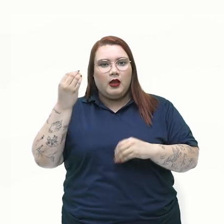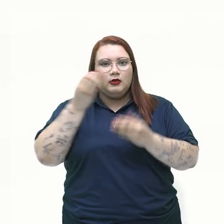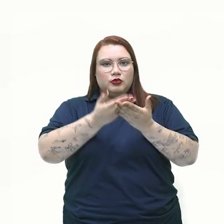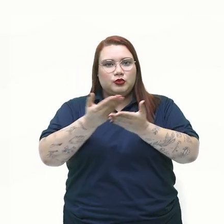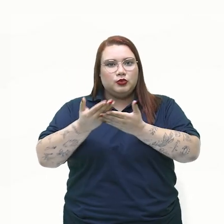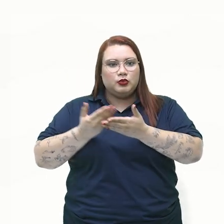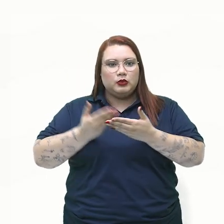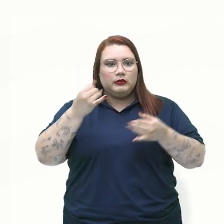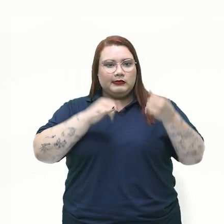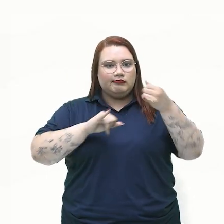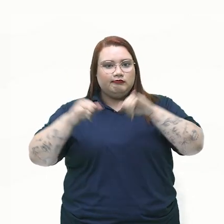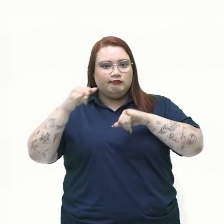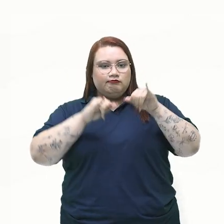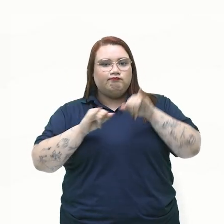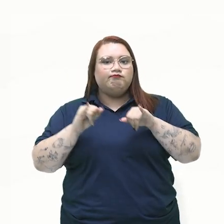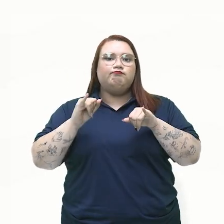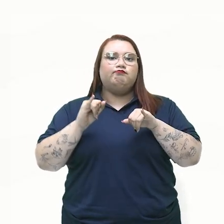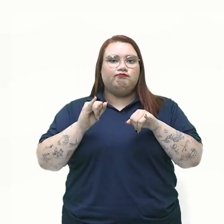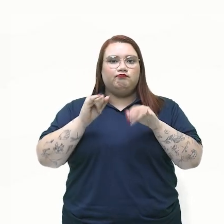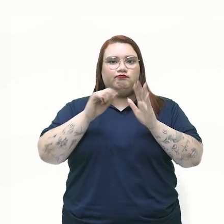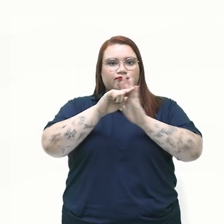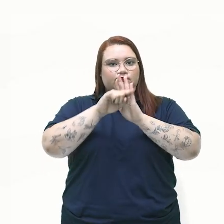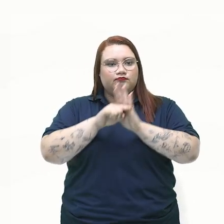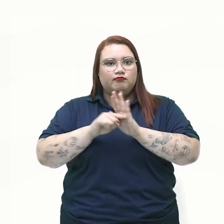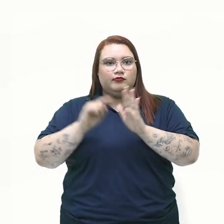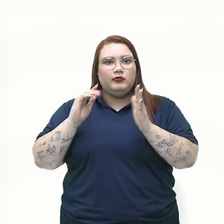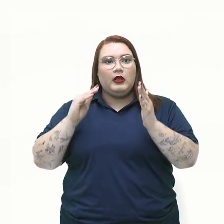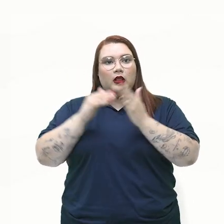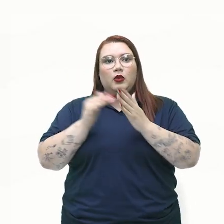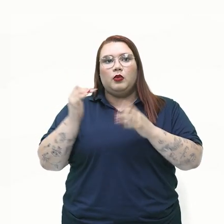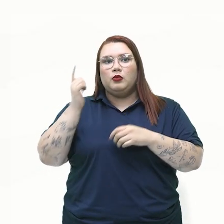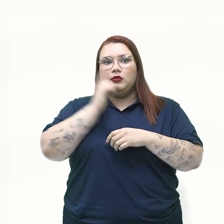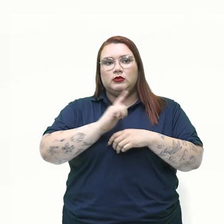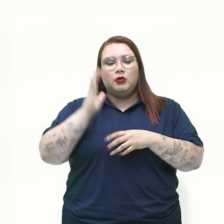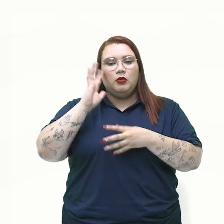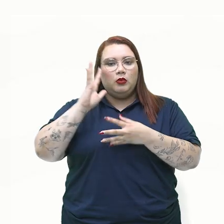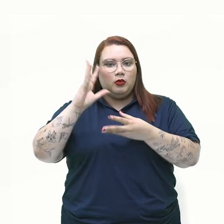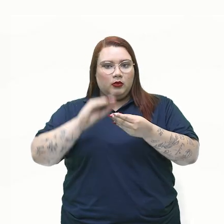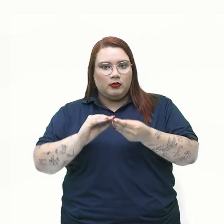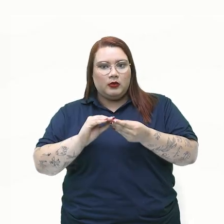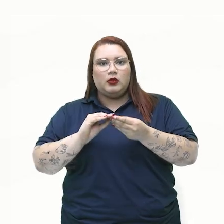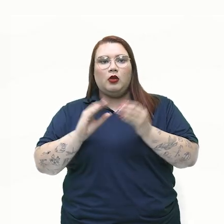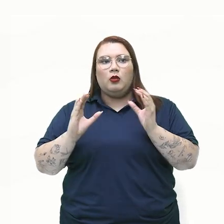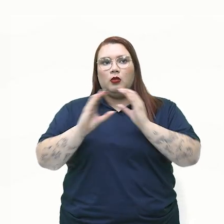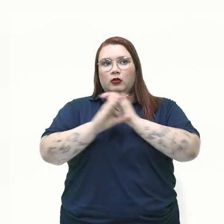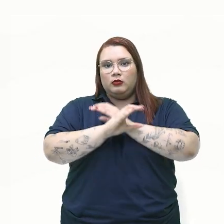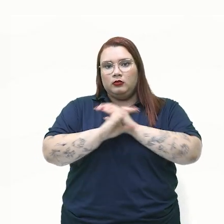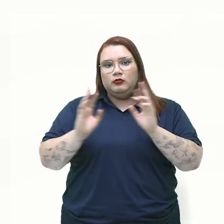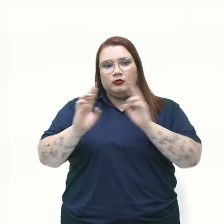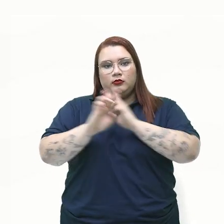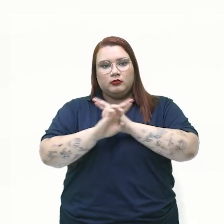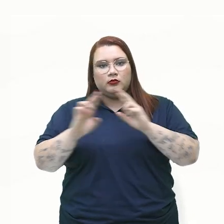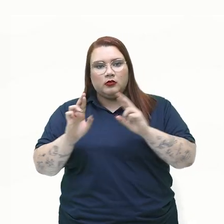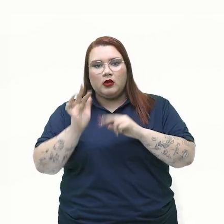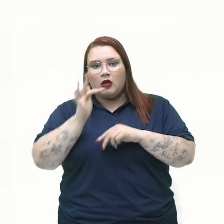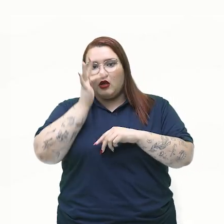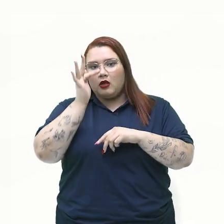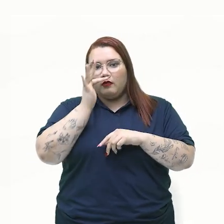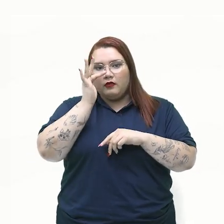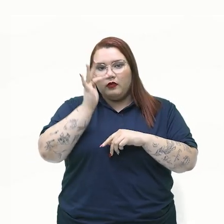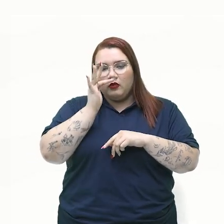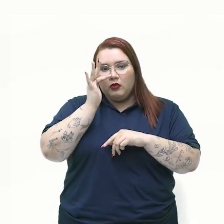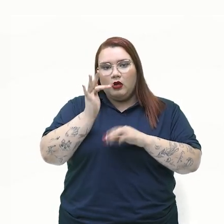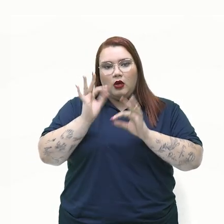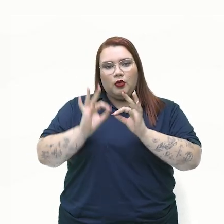e estudos, né, que ele observou, analisou até chegar ali nas conclusões dos seus experimentos, relacionadas